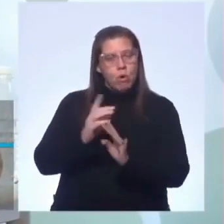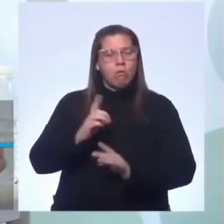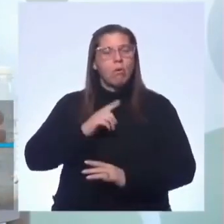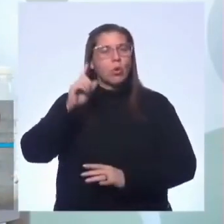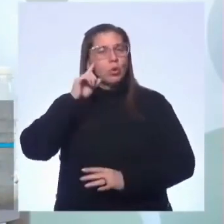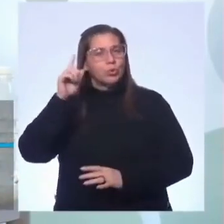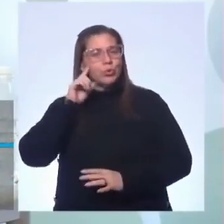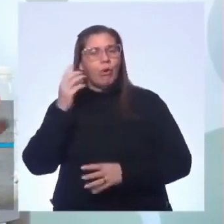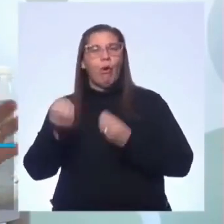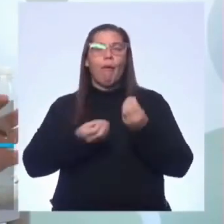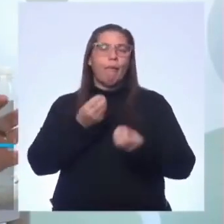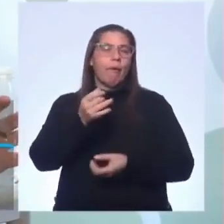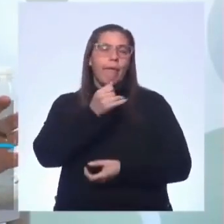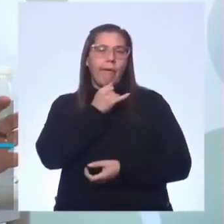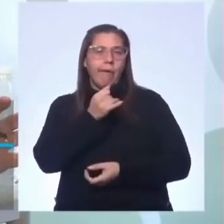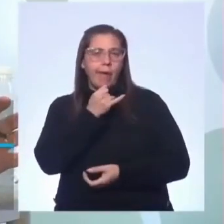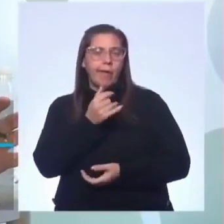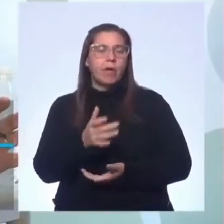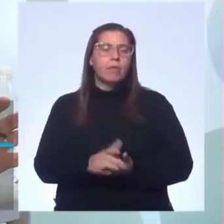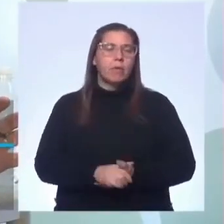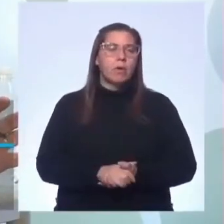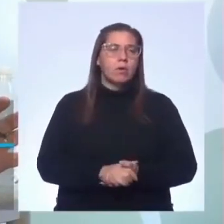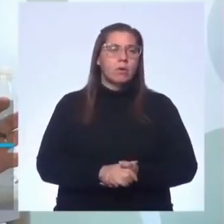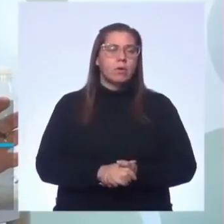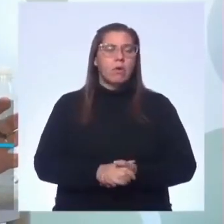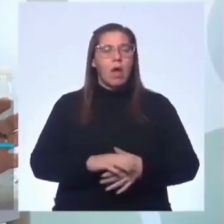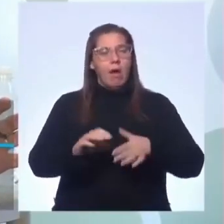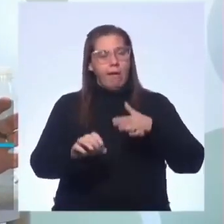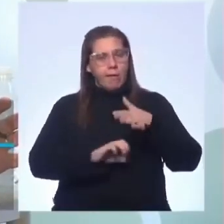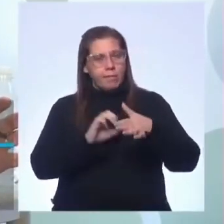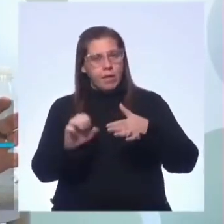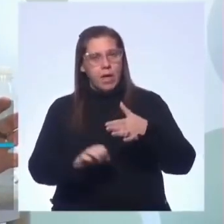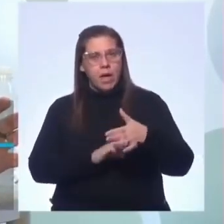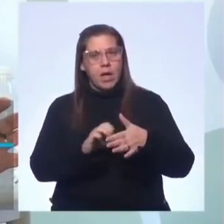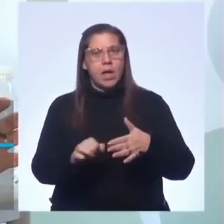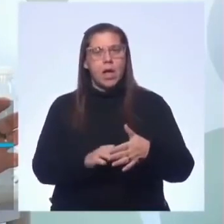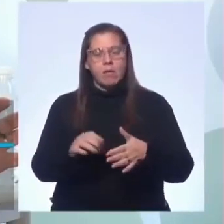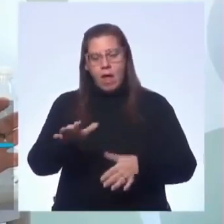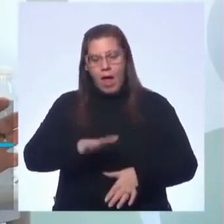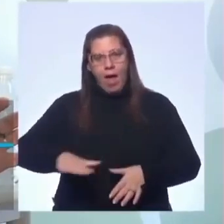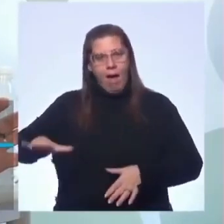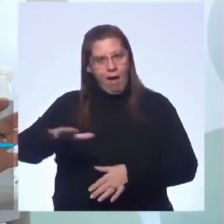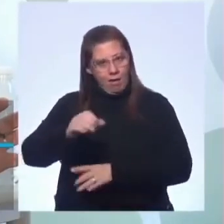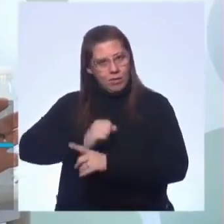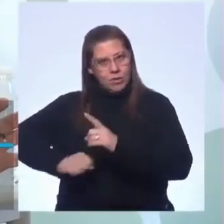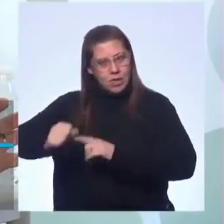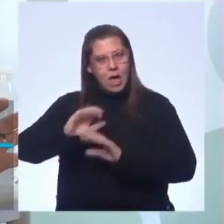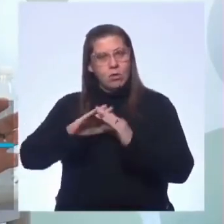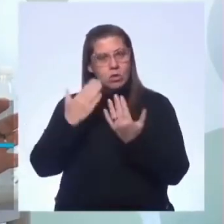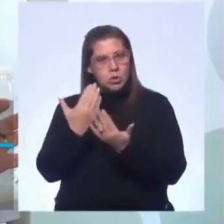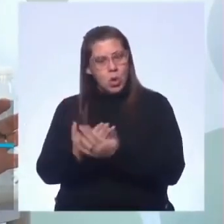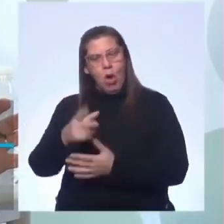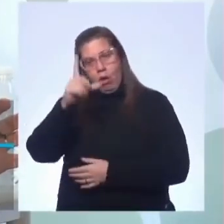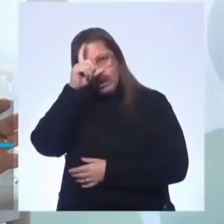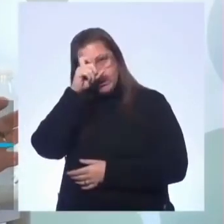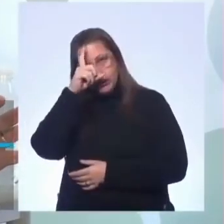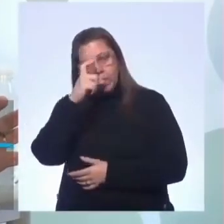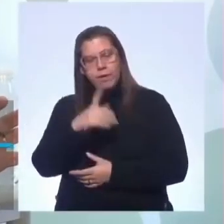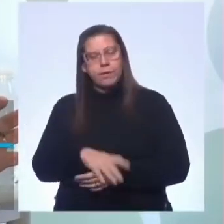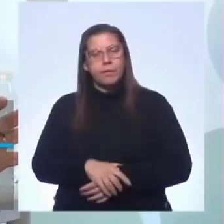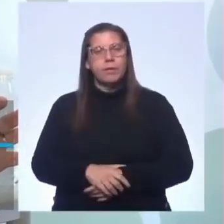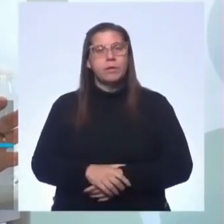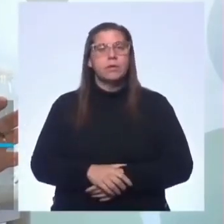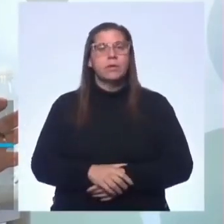dia a dia, como desde a infraestrutura para as indústrias até para a área social, como escolas, hospitais, né,